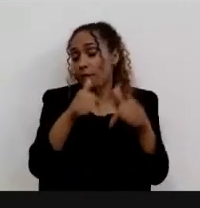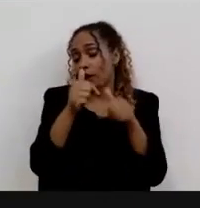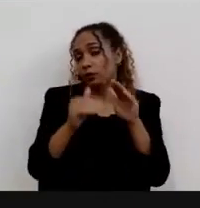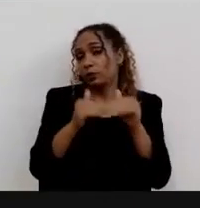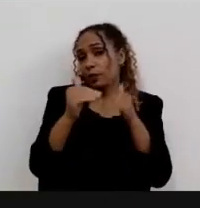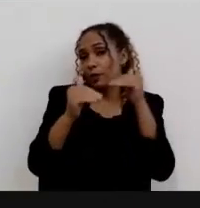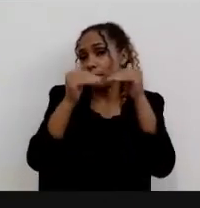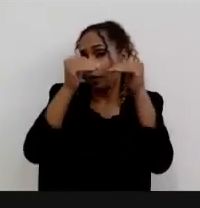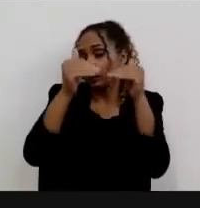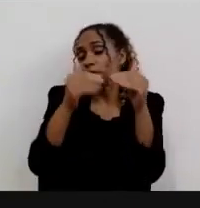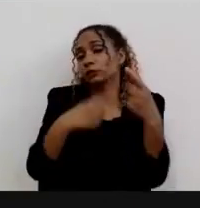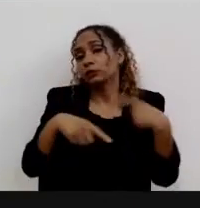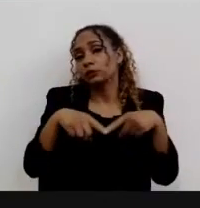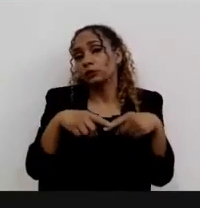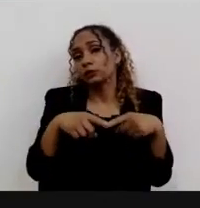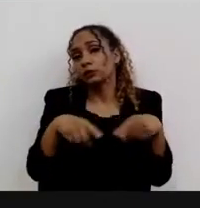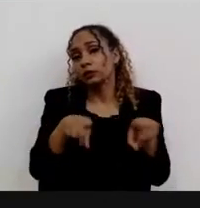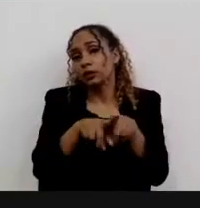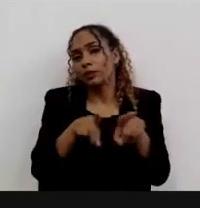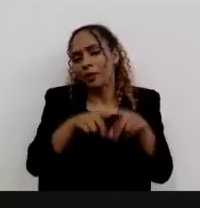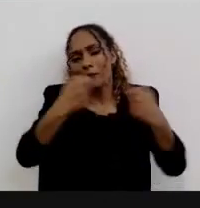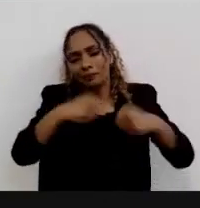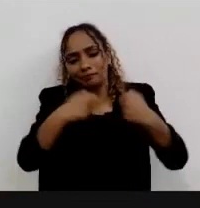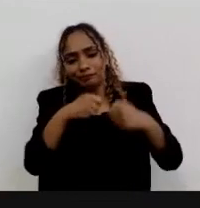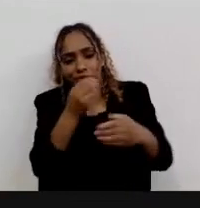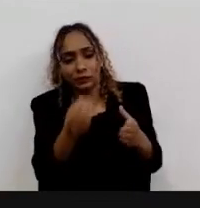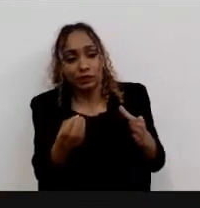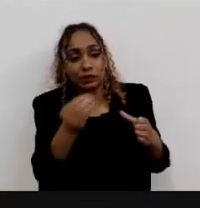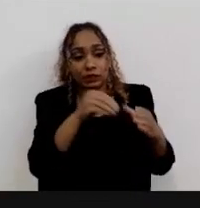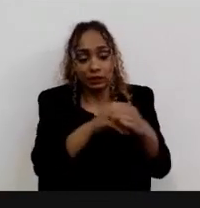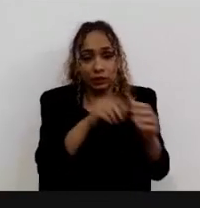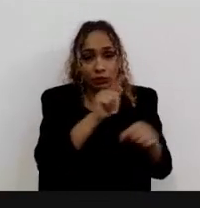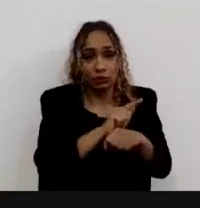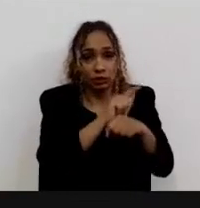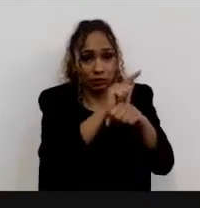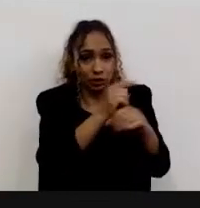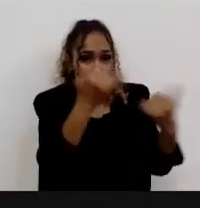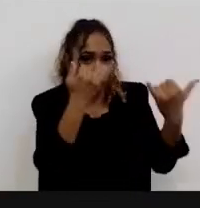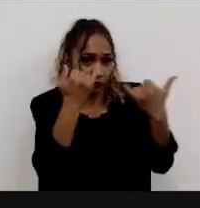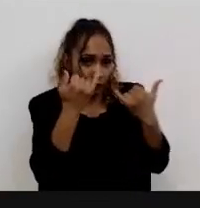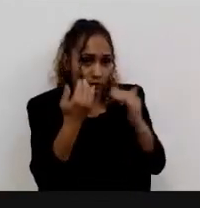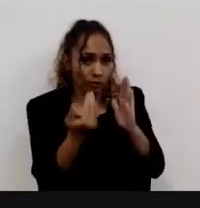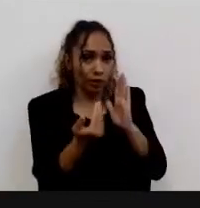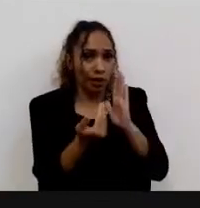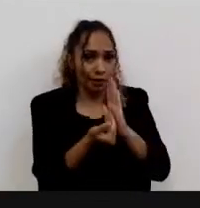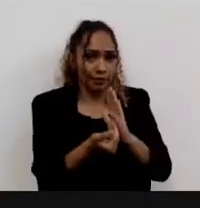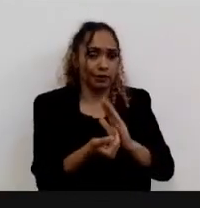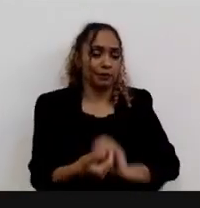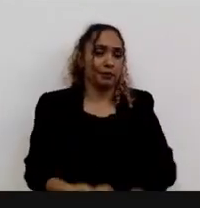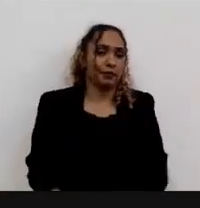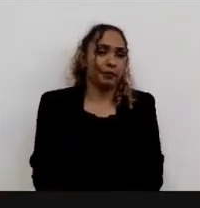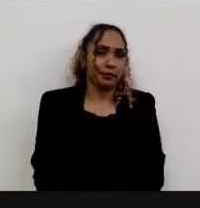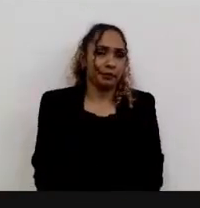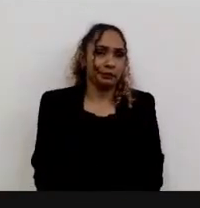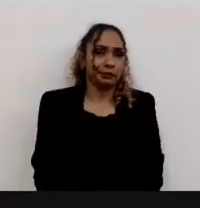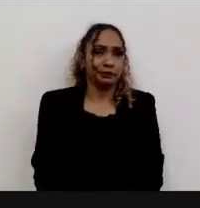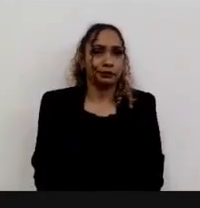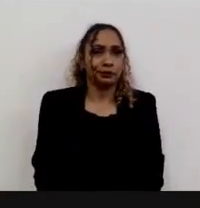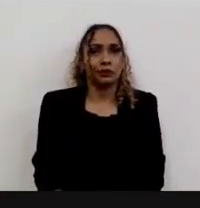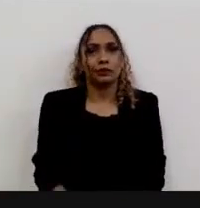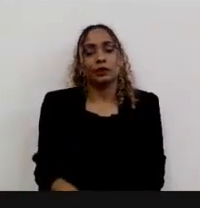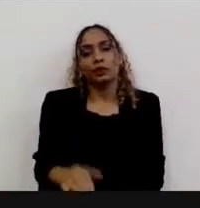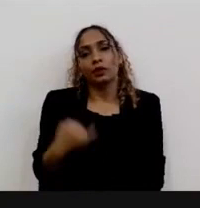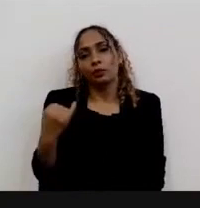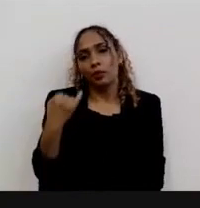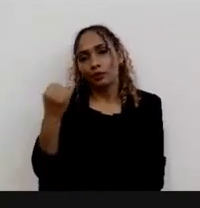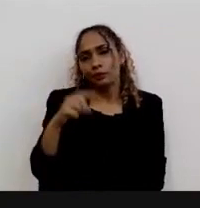para suprir as necessidades internas de gestão da informação na Câmara. E aí a hipótese que a gente